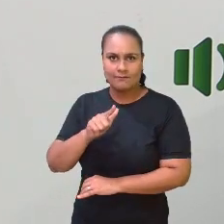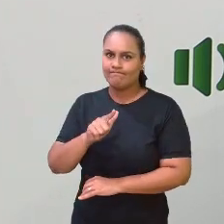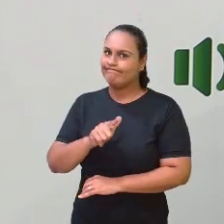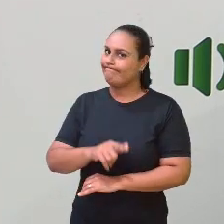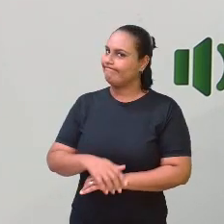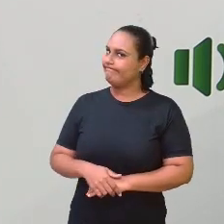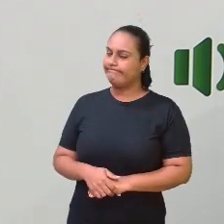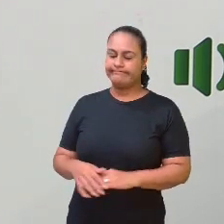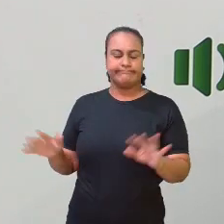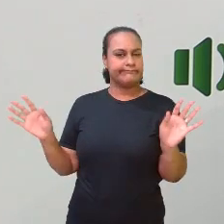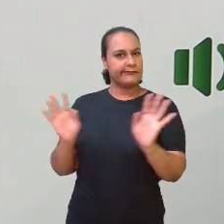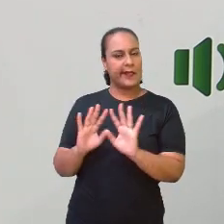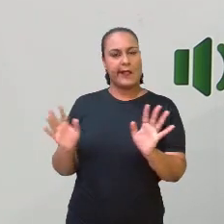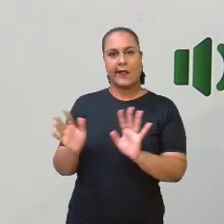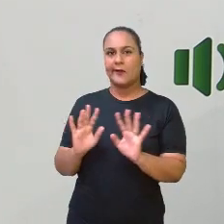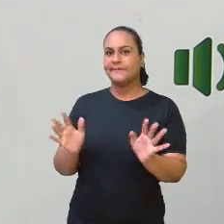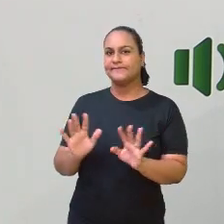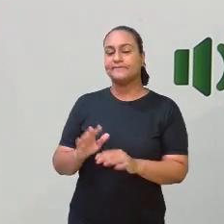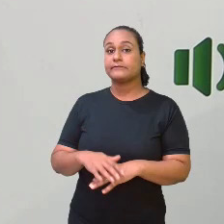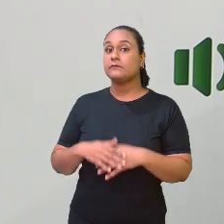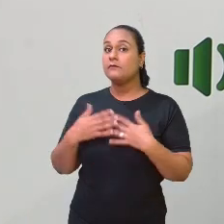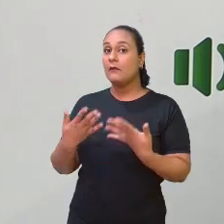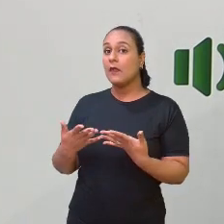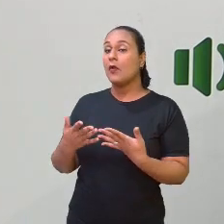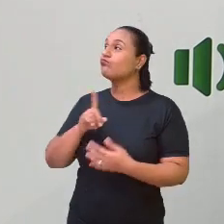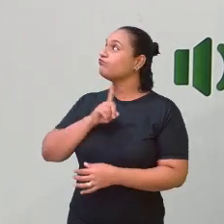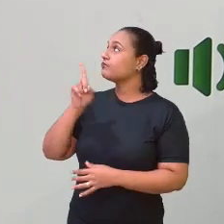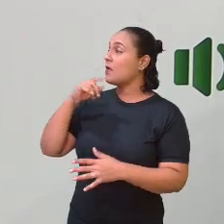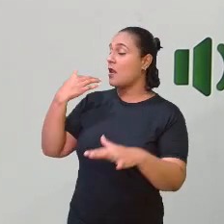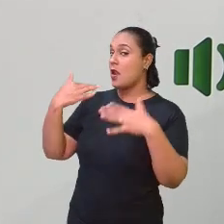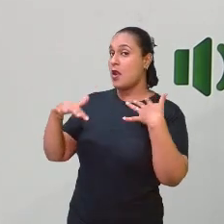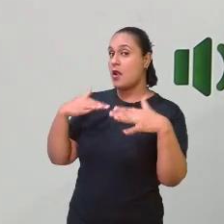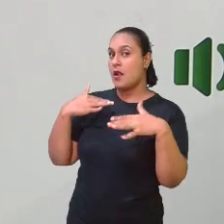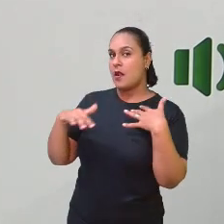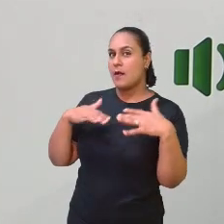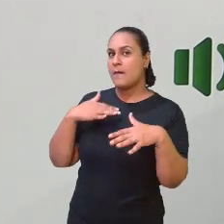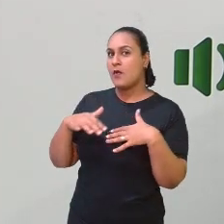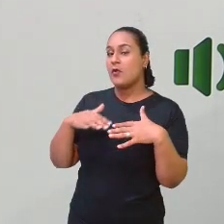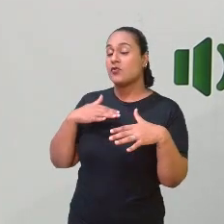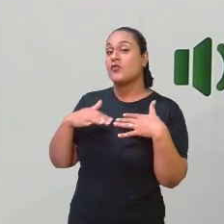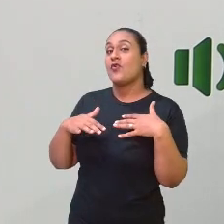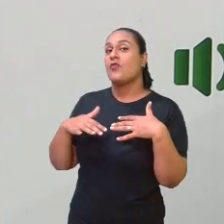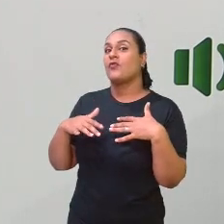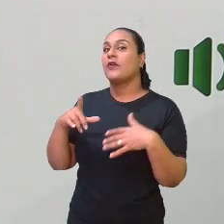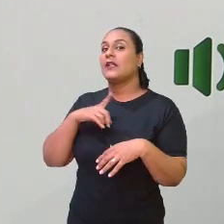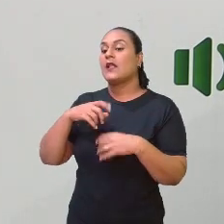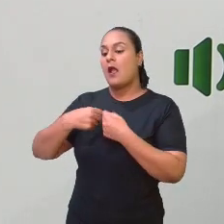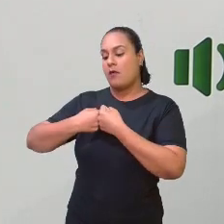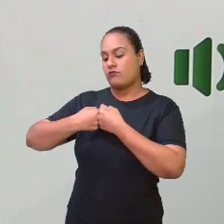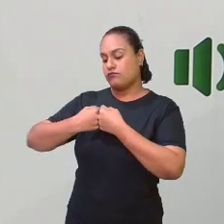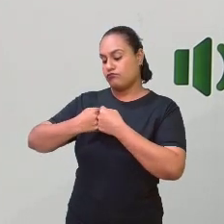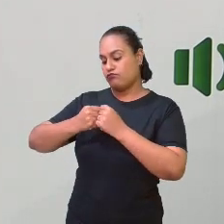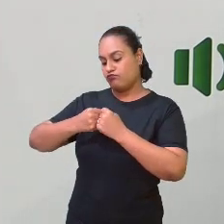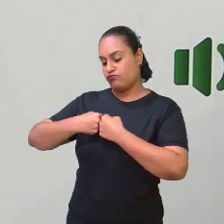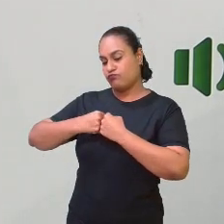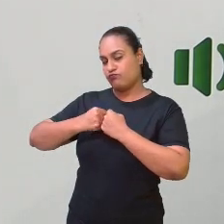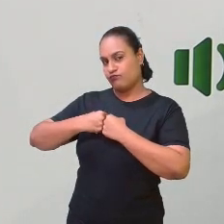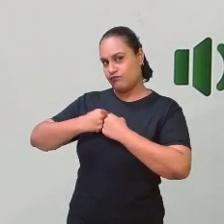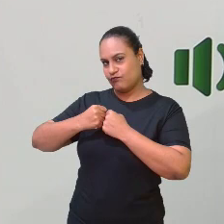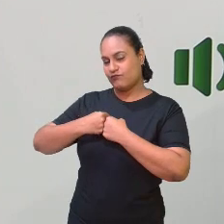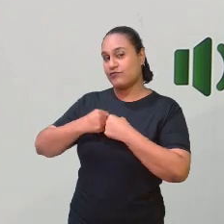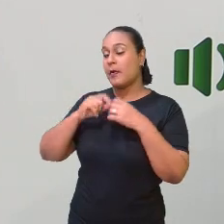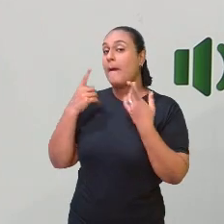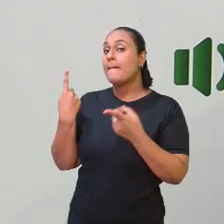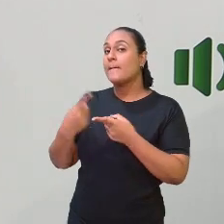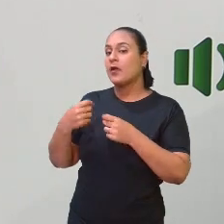Provavelmente não, né? Quando a gente fala de locomoção, a gente fala diretamente de articulações. As